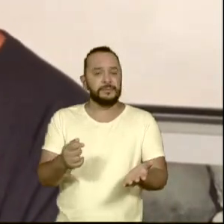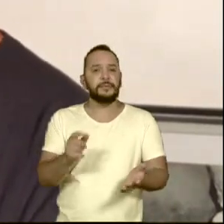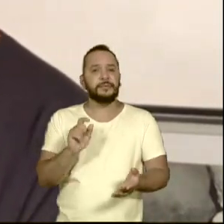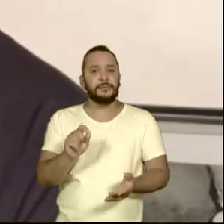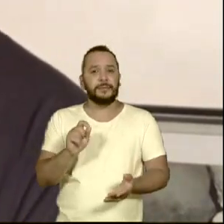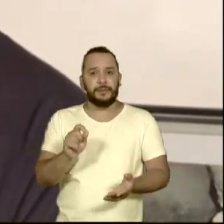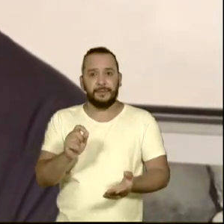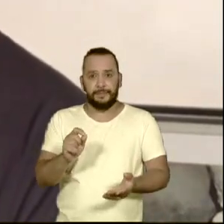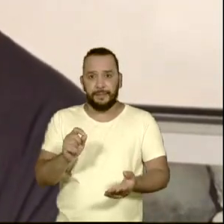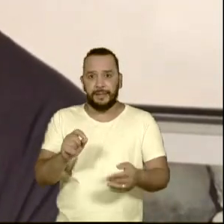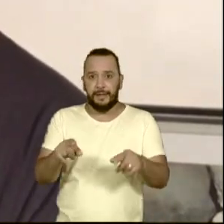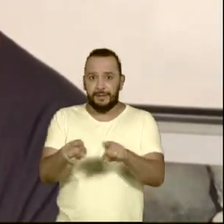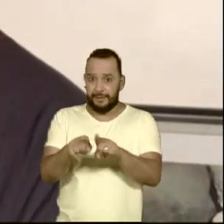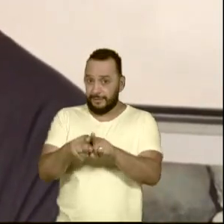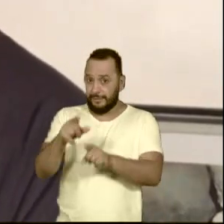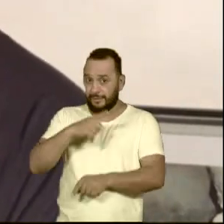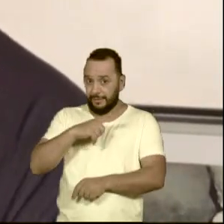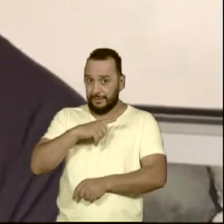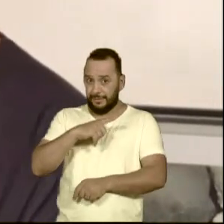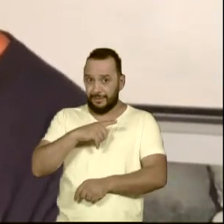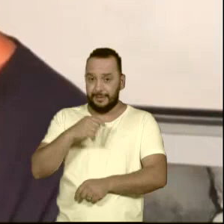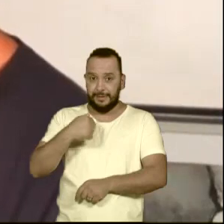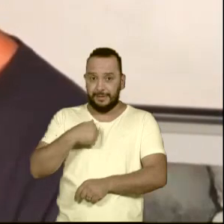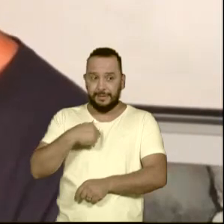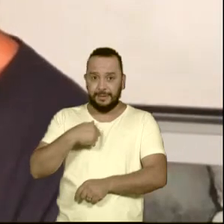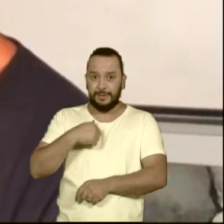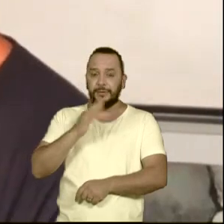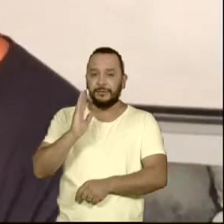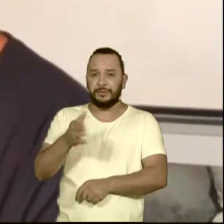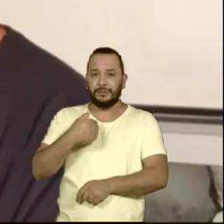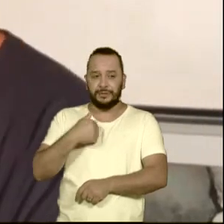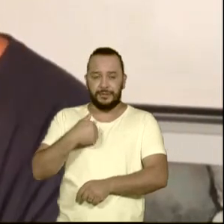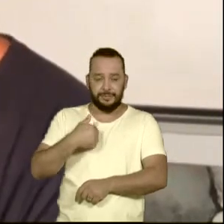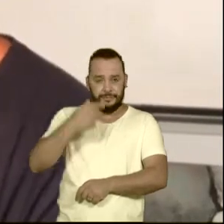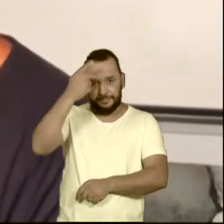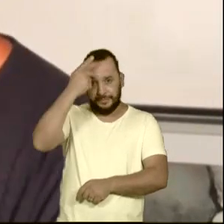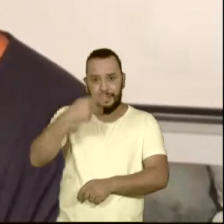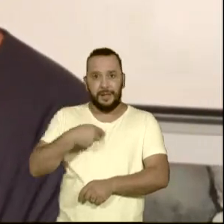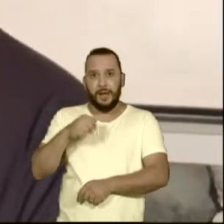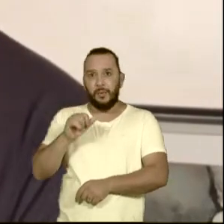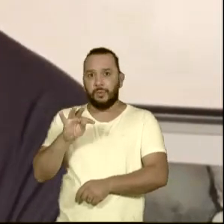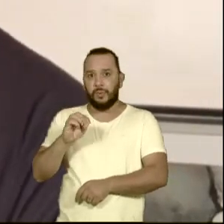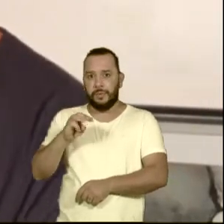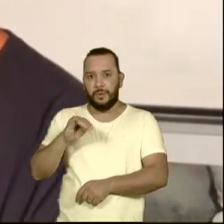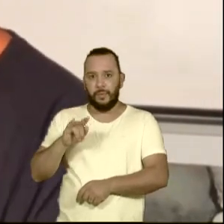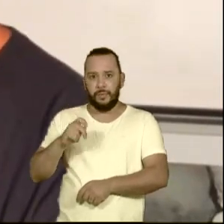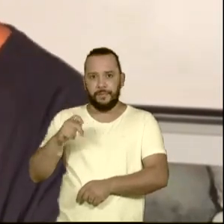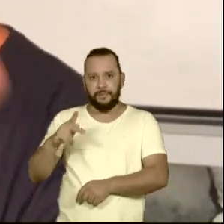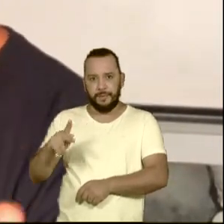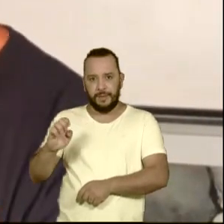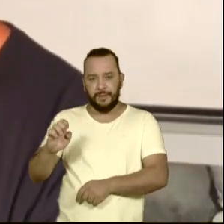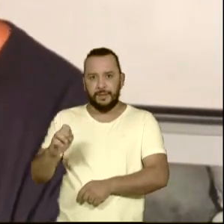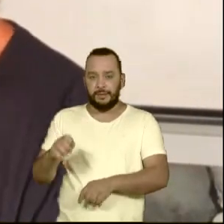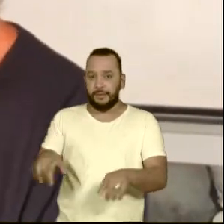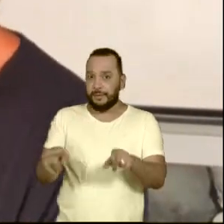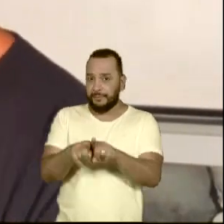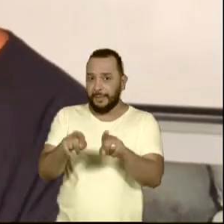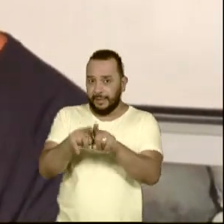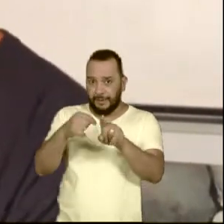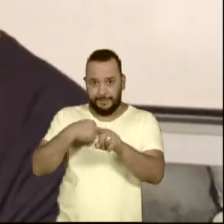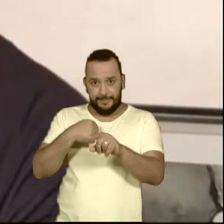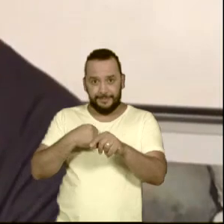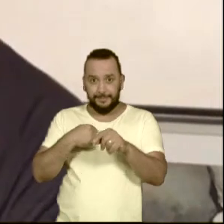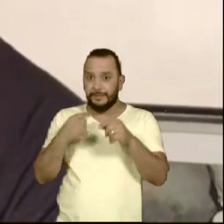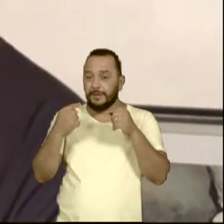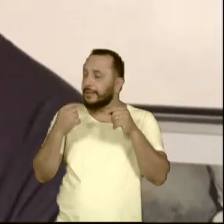cara, eu fui auto-milpe. O é um auto-milpe? Eu tinha no olho bom eu tinha